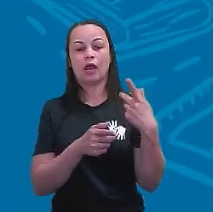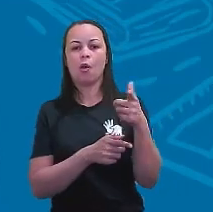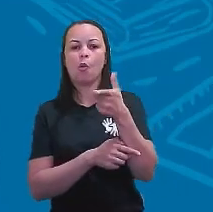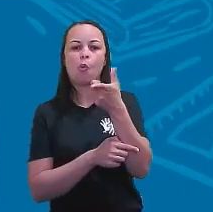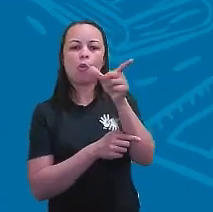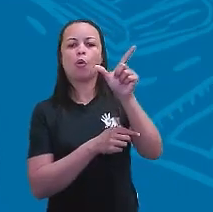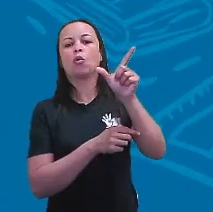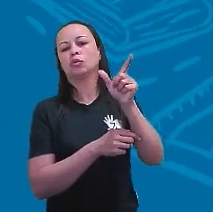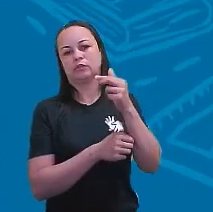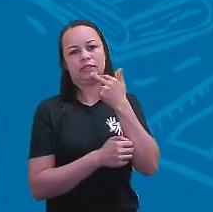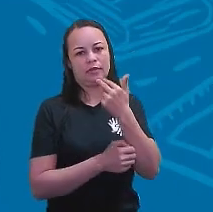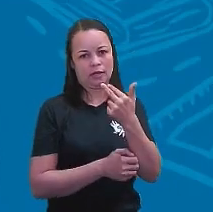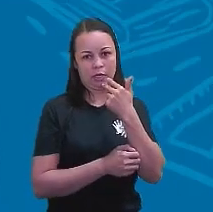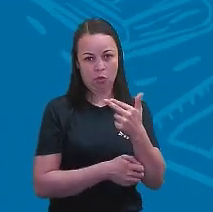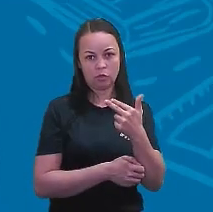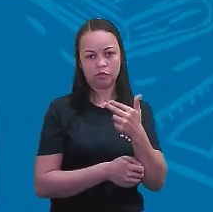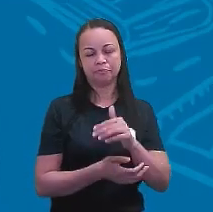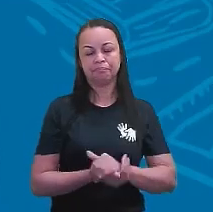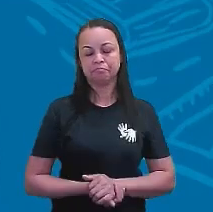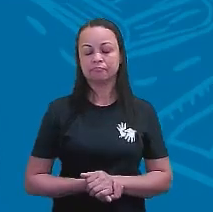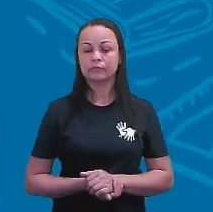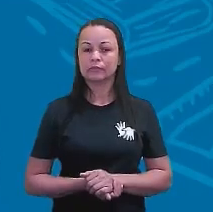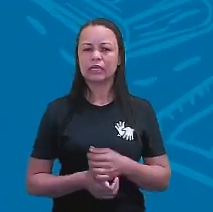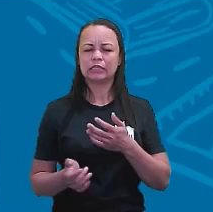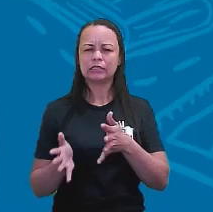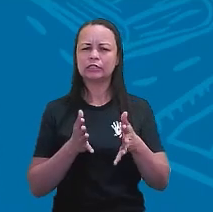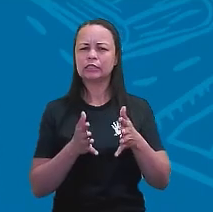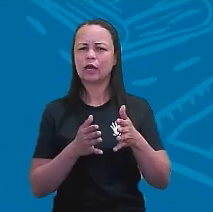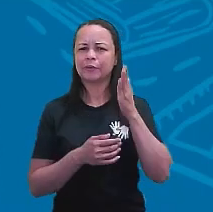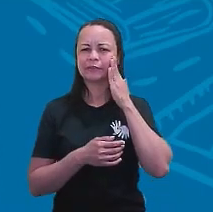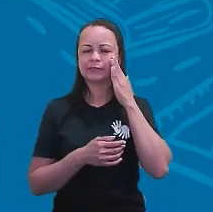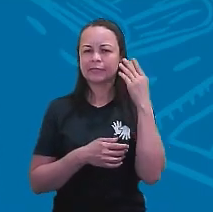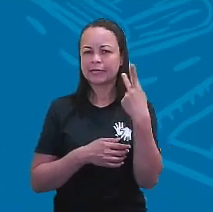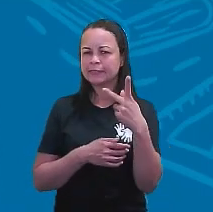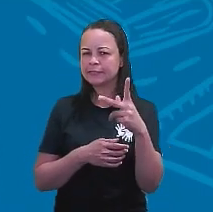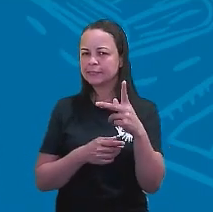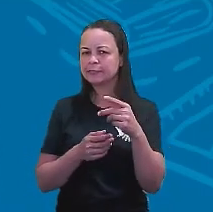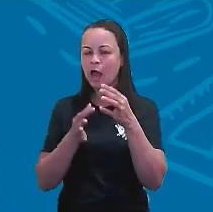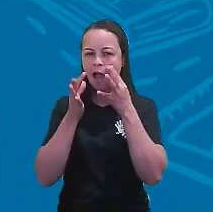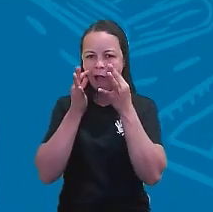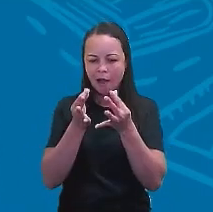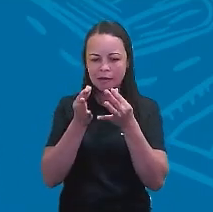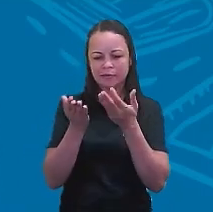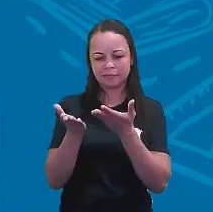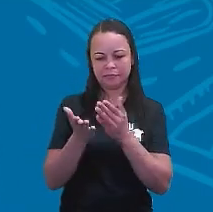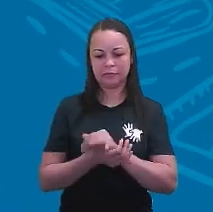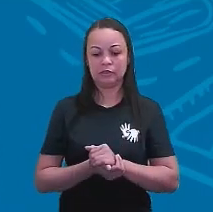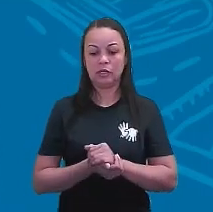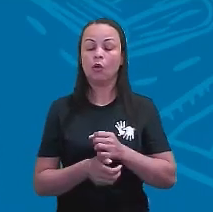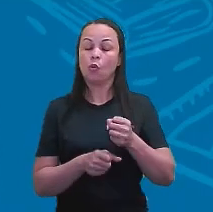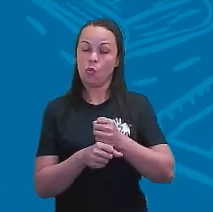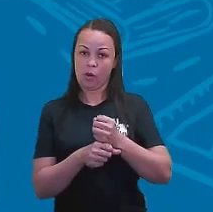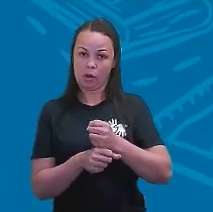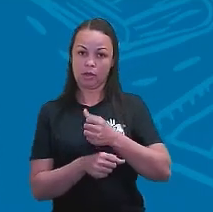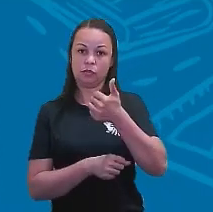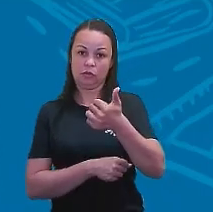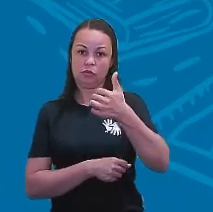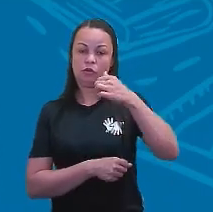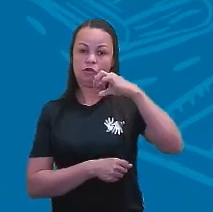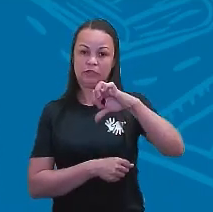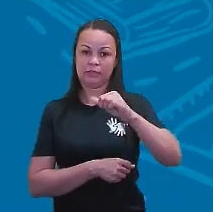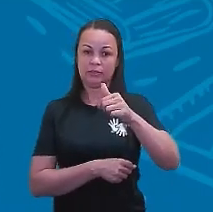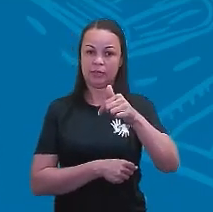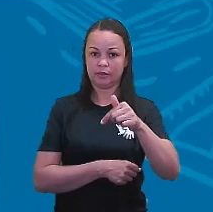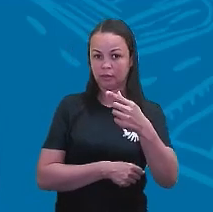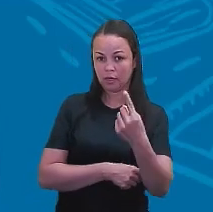idiomas, tá? Então, se liga bem nessa obra. A gente tem aí, em 71, tá? Um ano após,